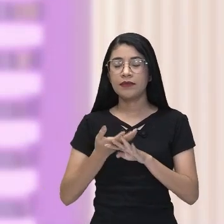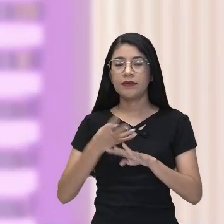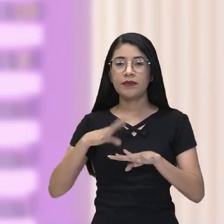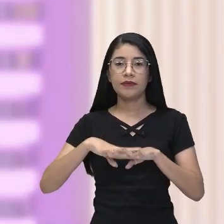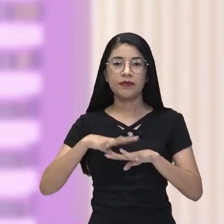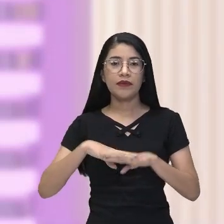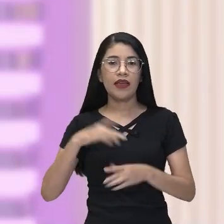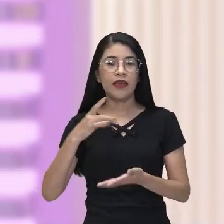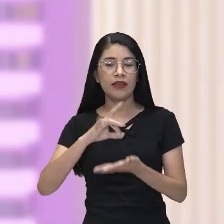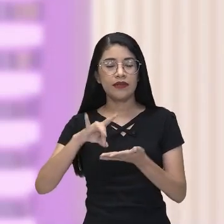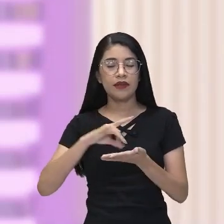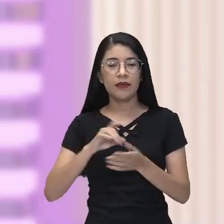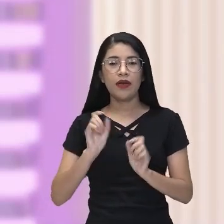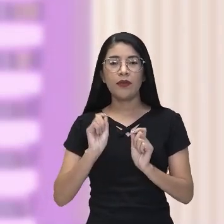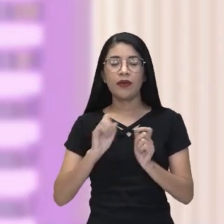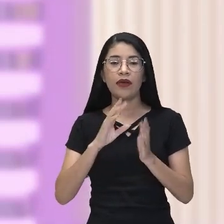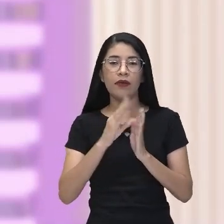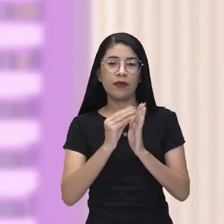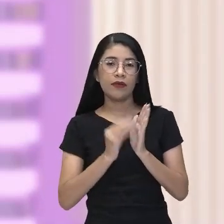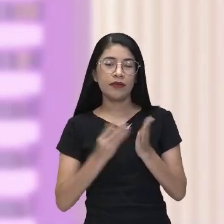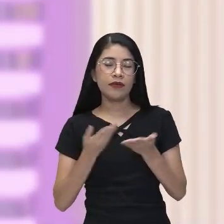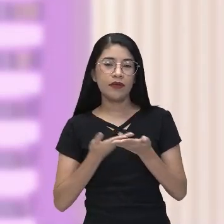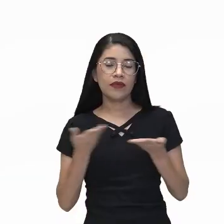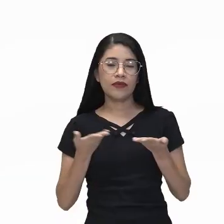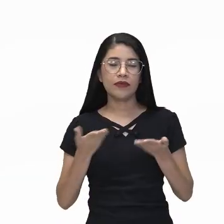e vamos verificar agora nosso objeto de conhecimento.